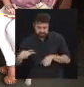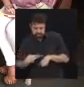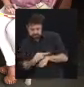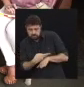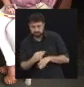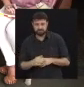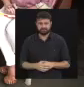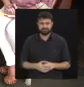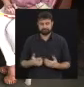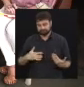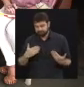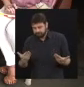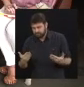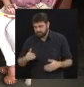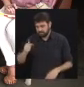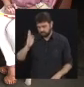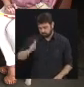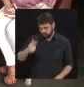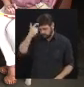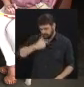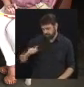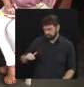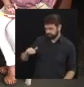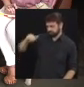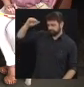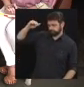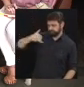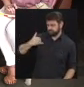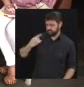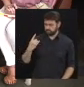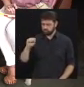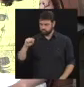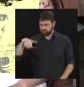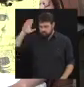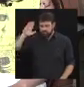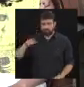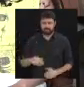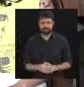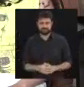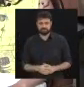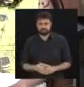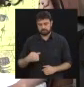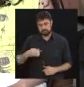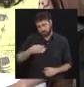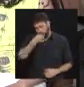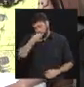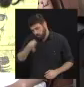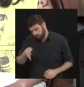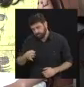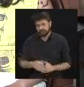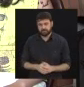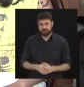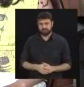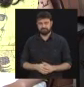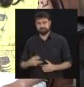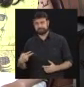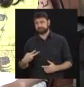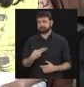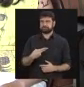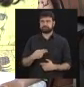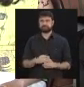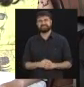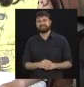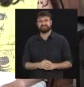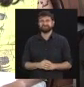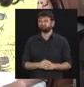Então, como agora eu já sou uma pessoa maior de idade, eu acho que eu posso ter as grandes cirurgias que eu posso fazer, mas no